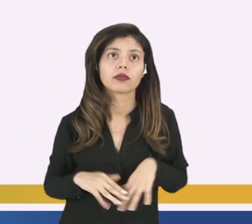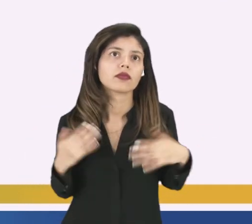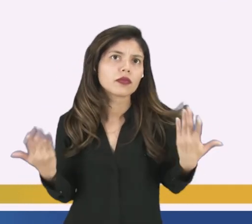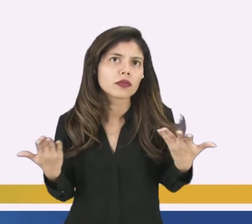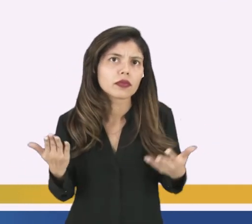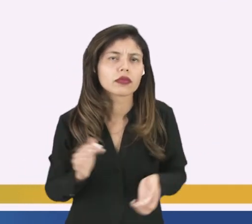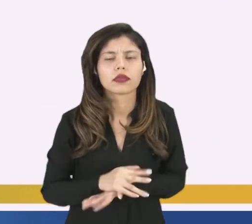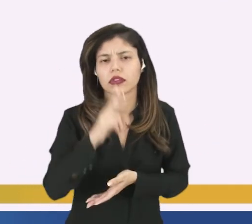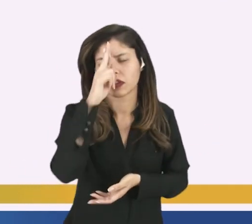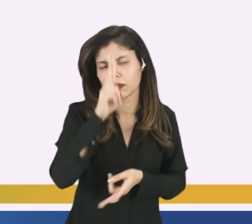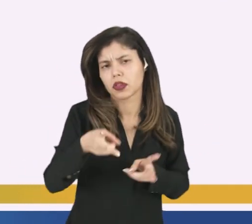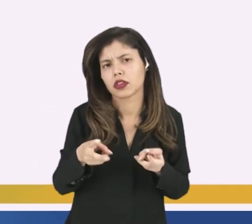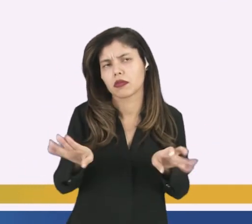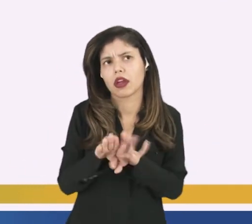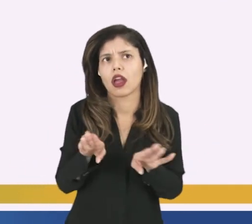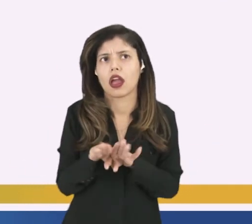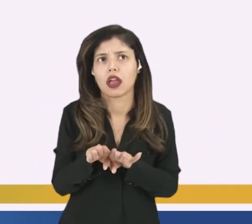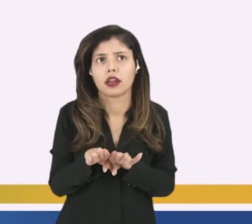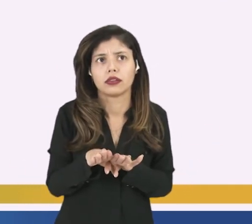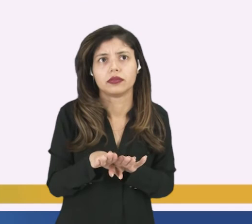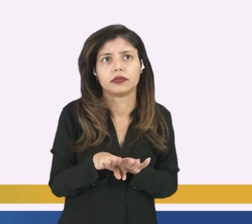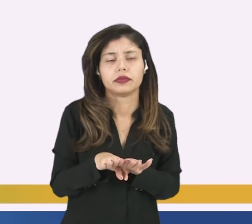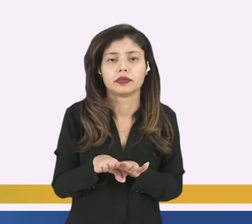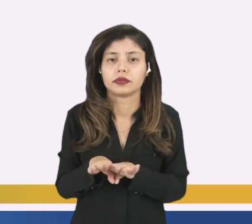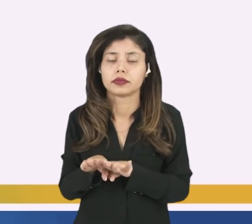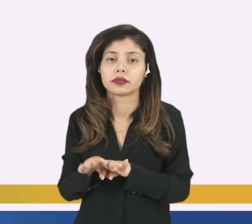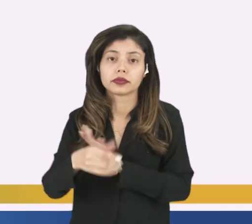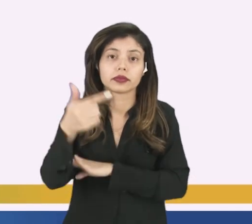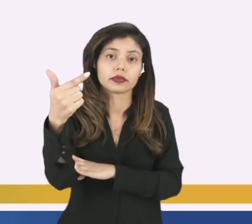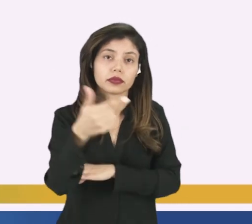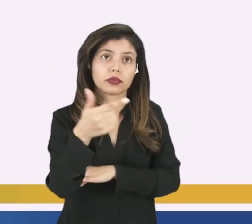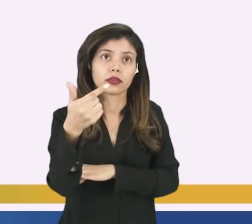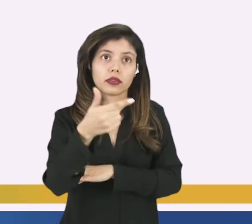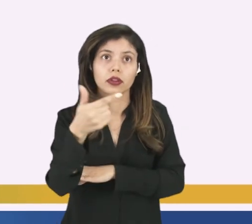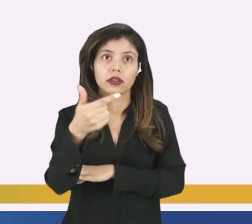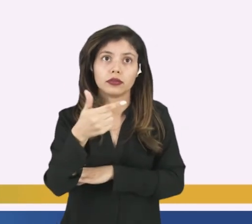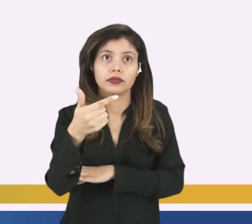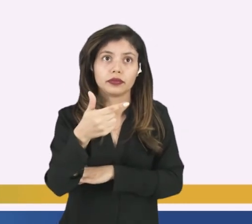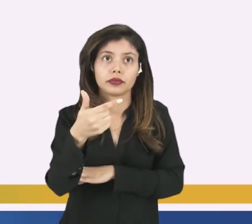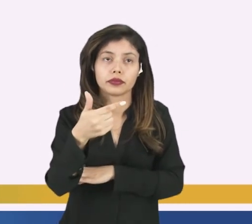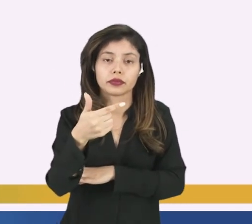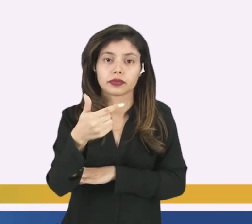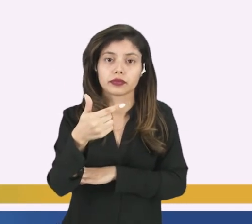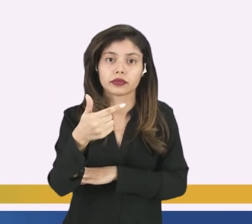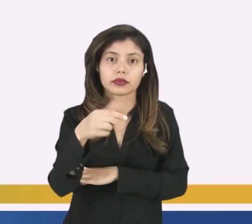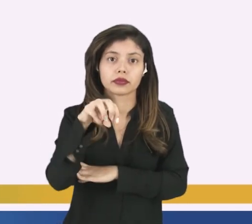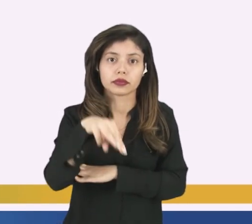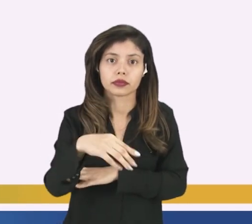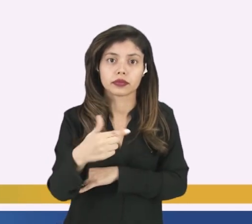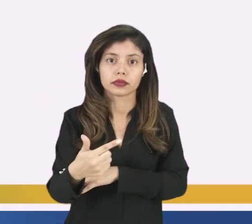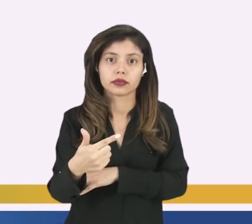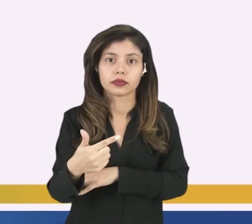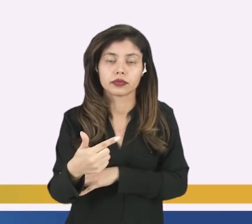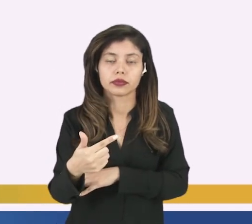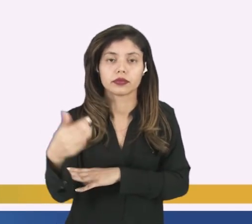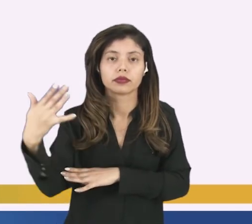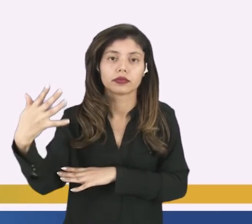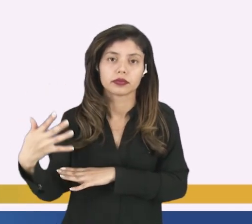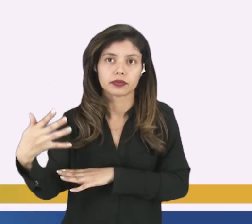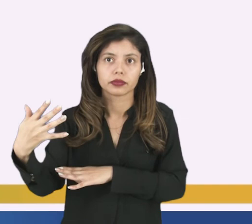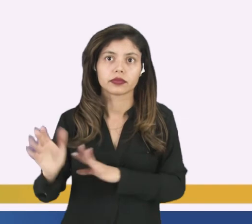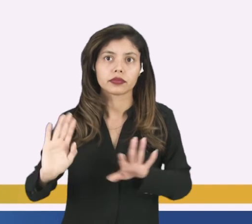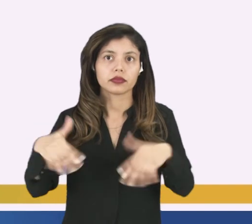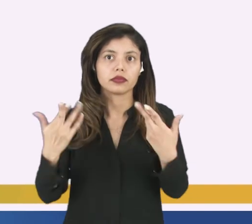ou aumentar em 8. Você percebeu que o coeficiente angular da reta é 2 e da reta da